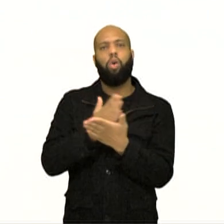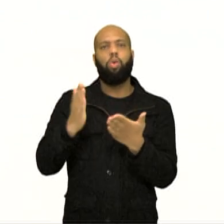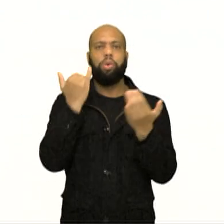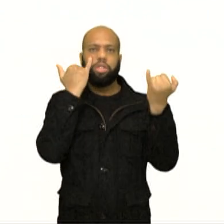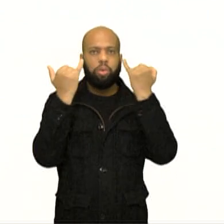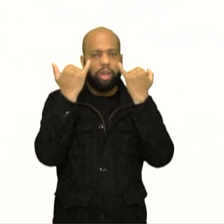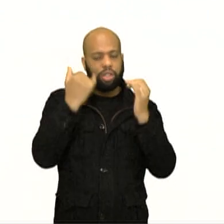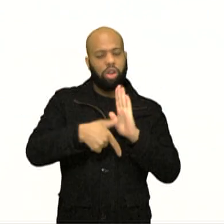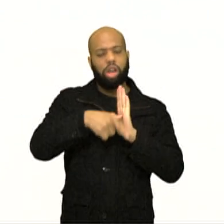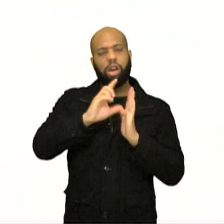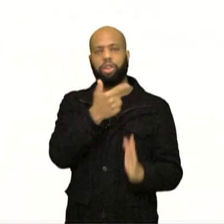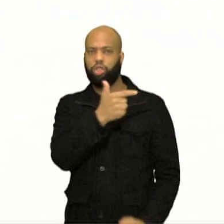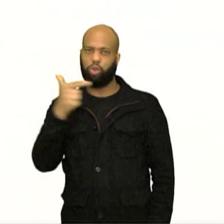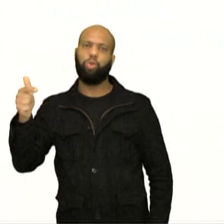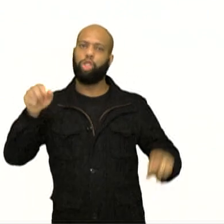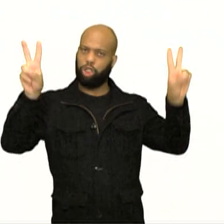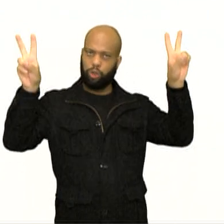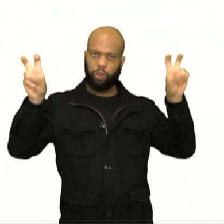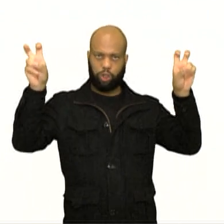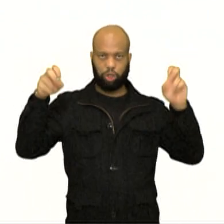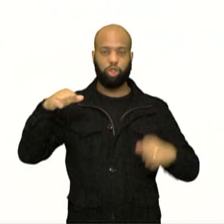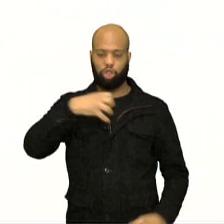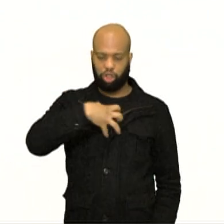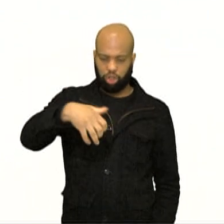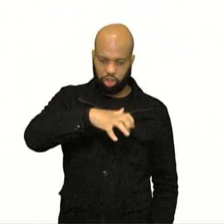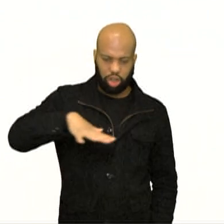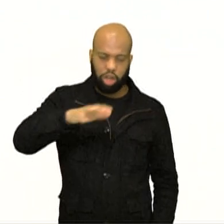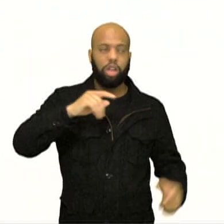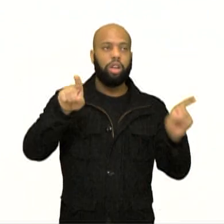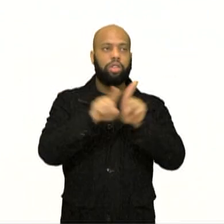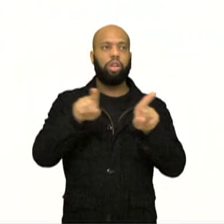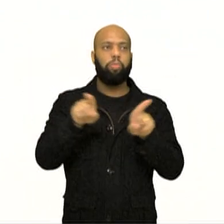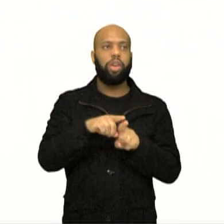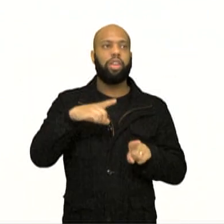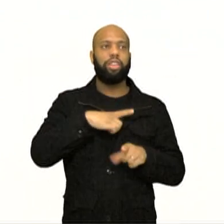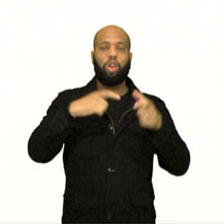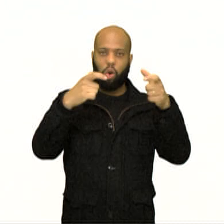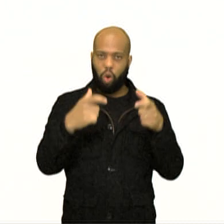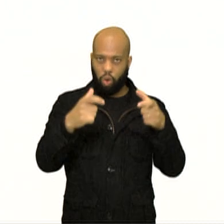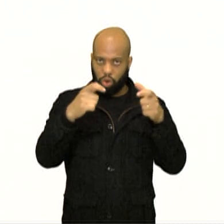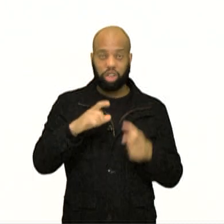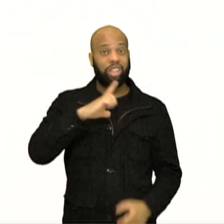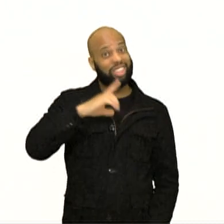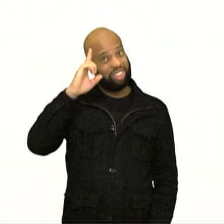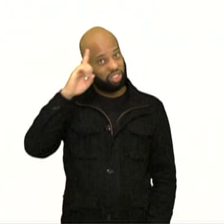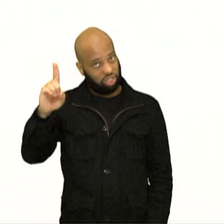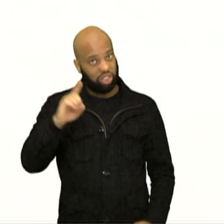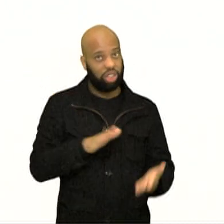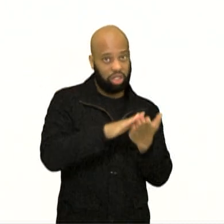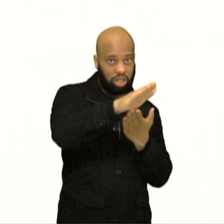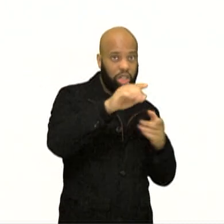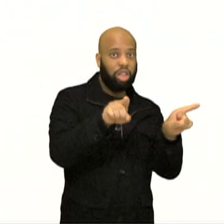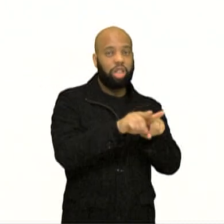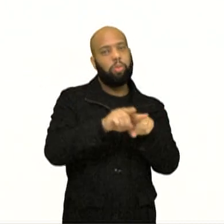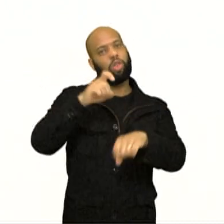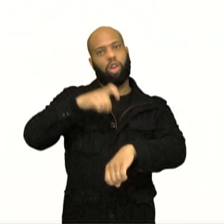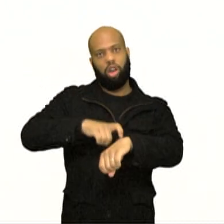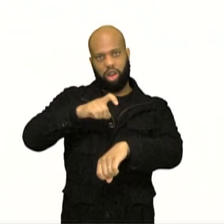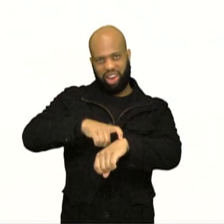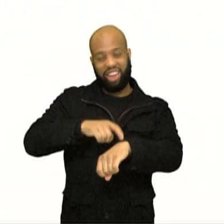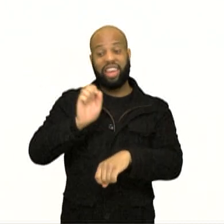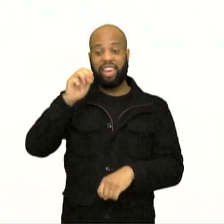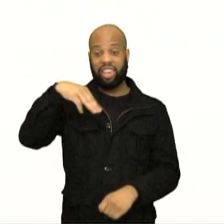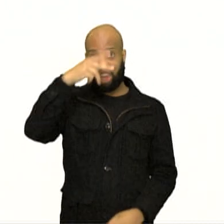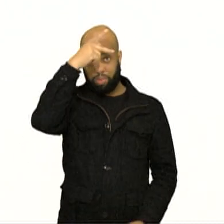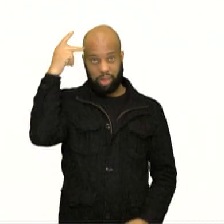que não estavam contempladas no título. E há finalmente a fonte com data, autoria e hora de publicação.